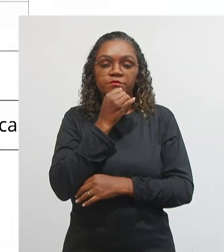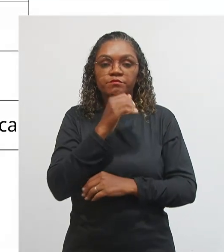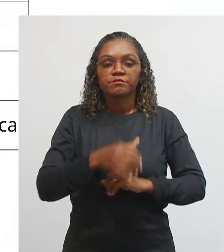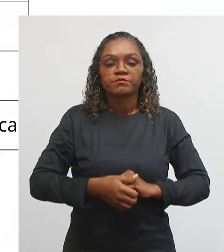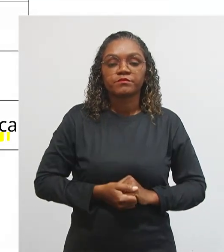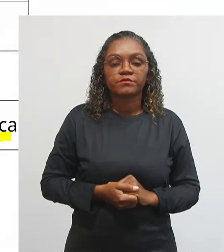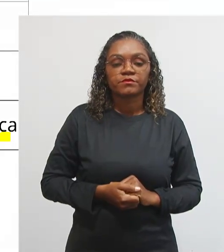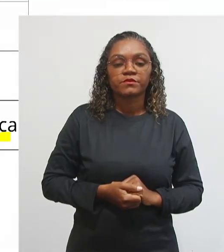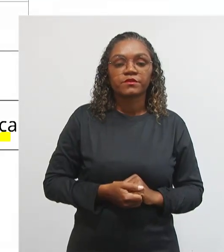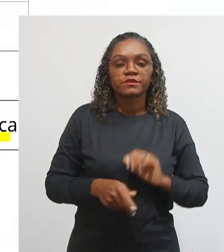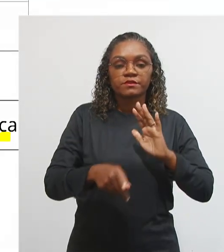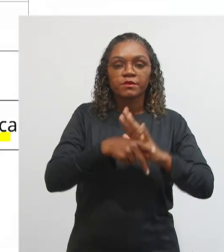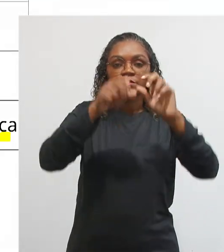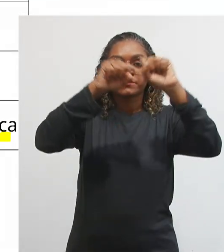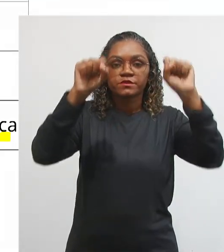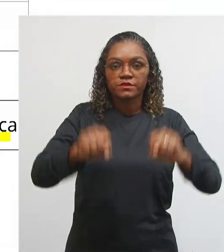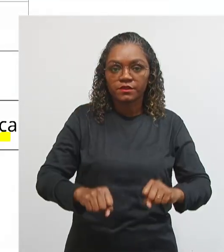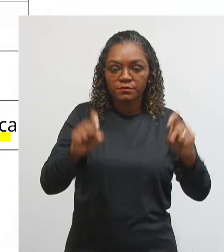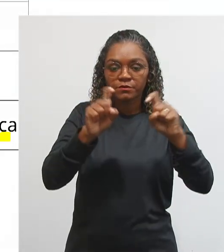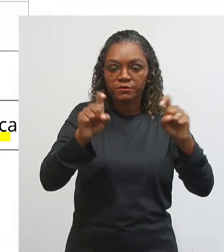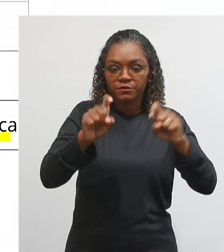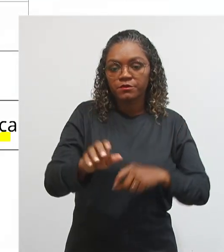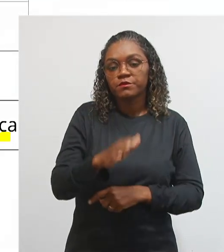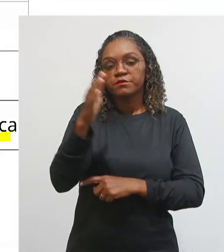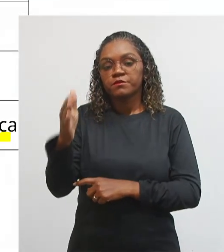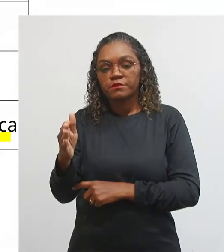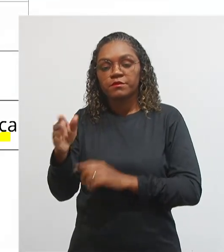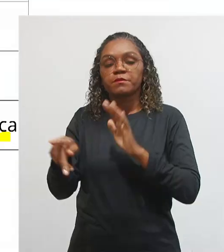público, Departamento de Estatística.